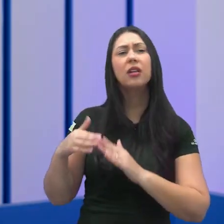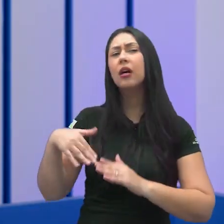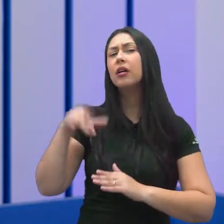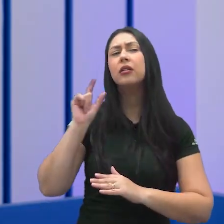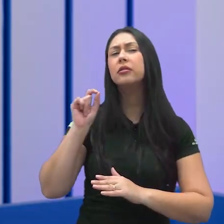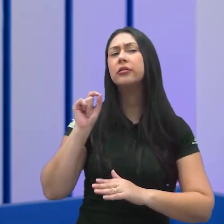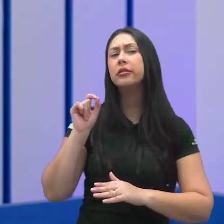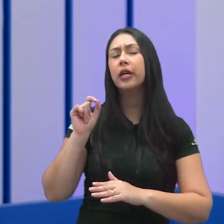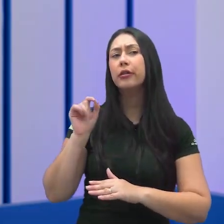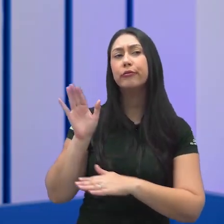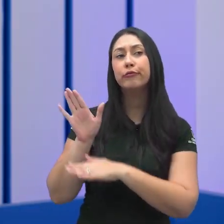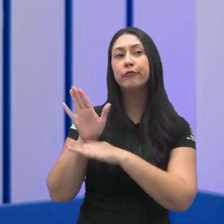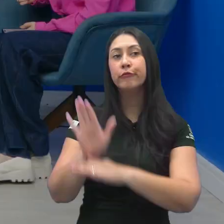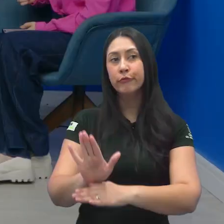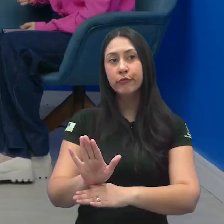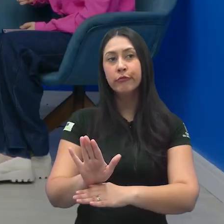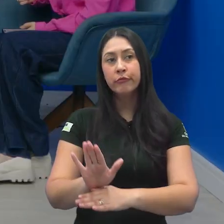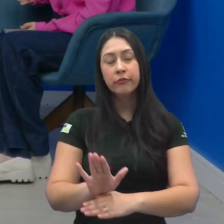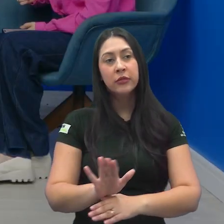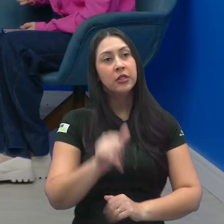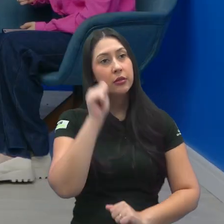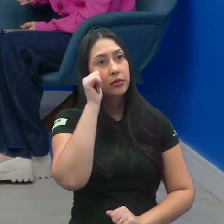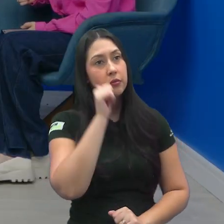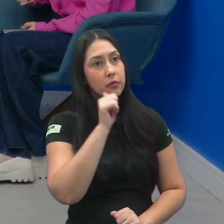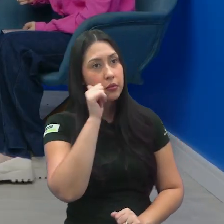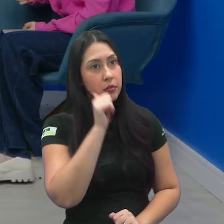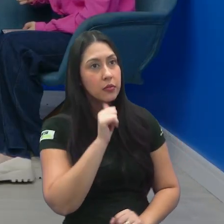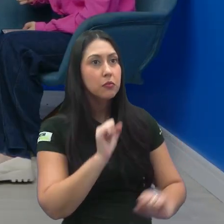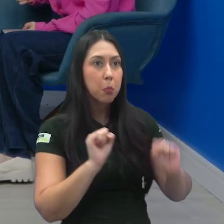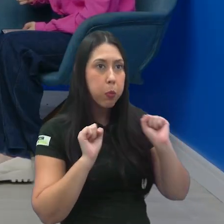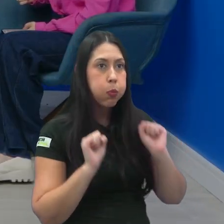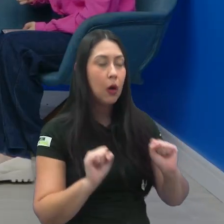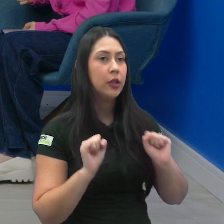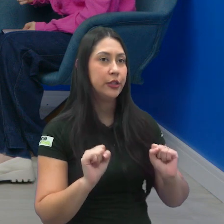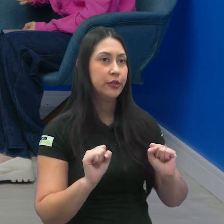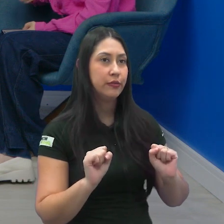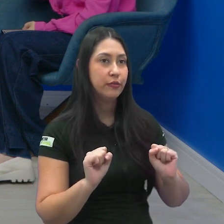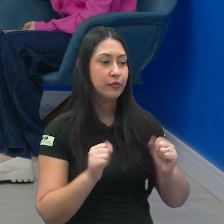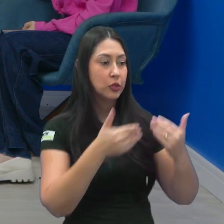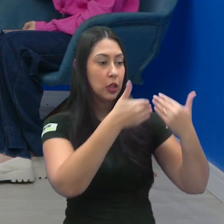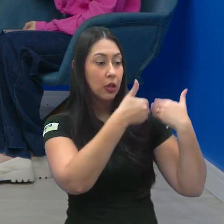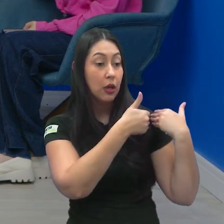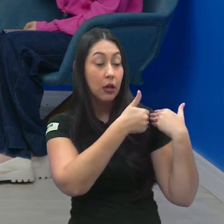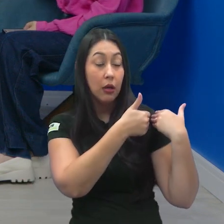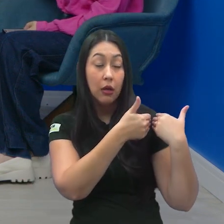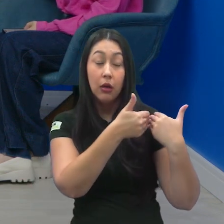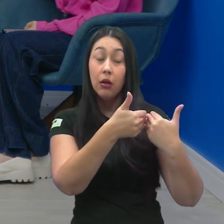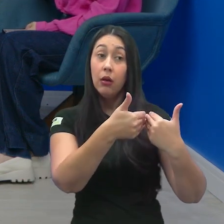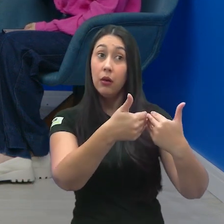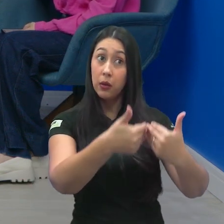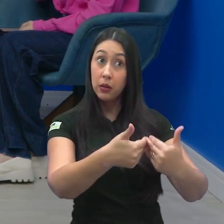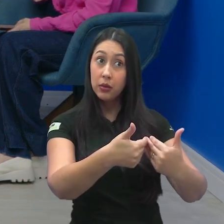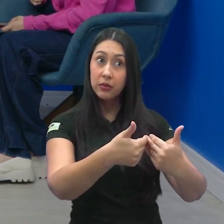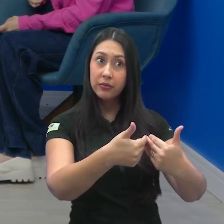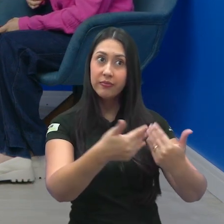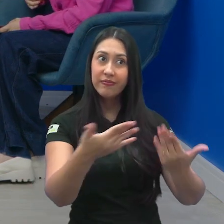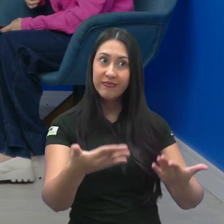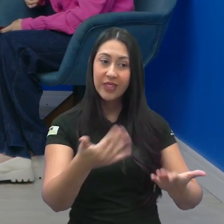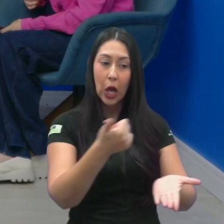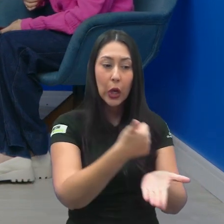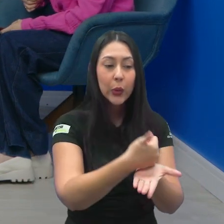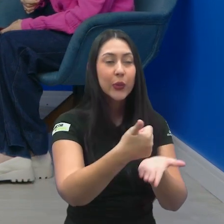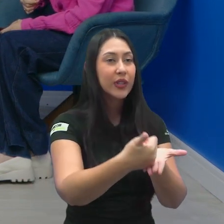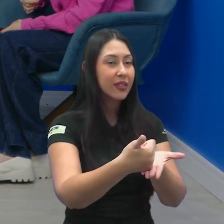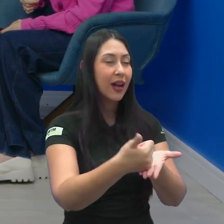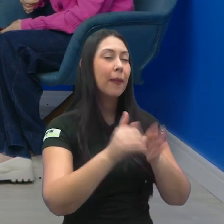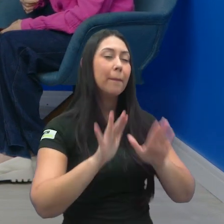lá, cumprindo com esse trabalho. E aí, quando essa mulher, ela pode terceirizar esse trabalho algumas vezes, né?